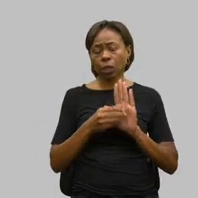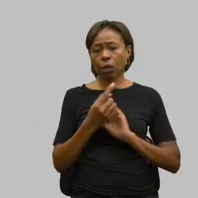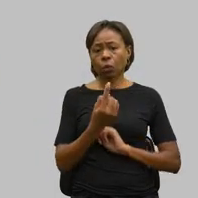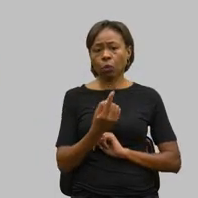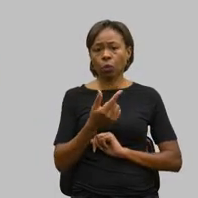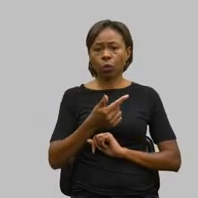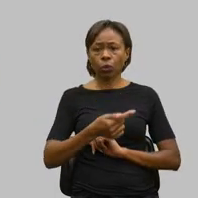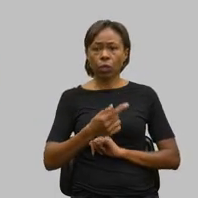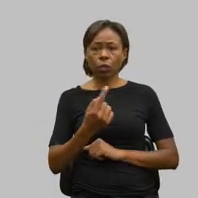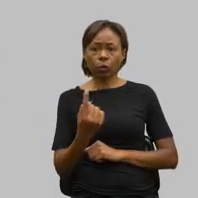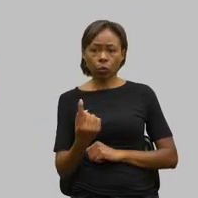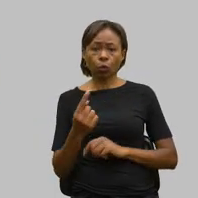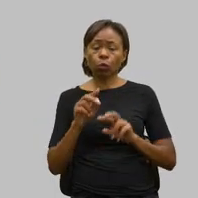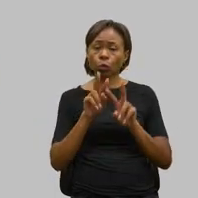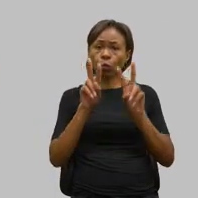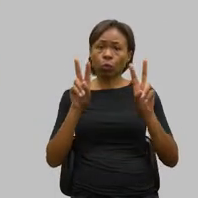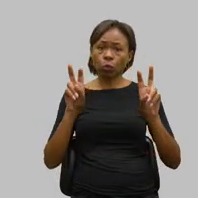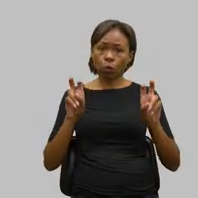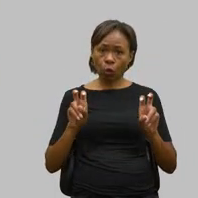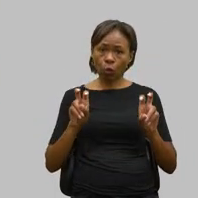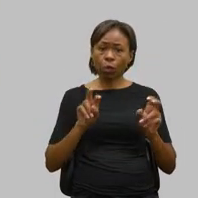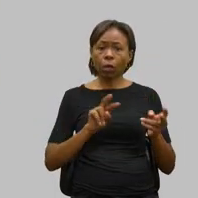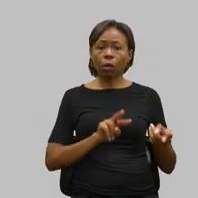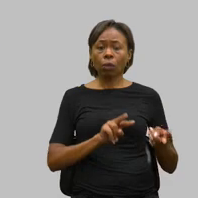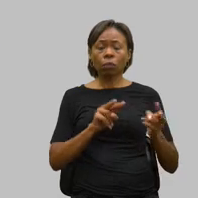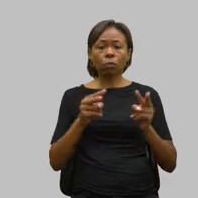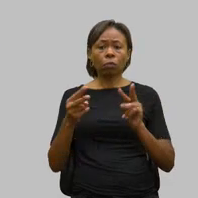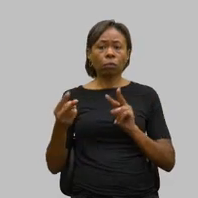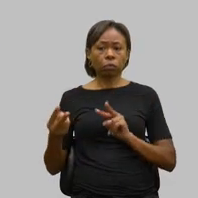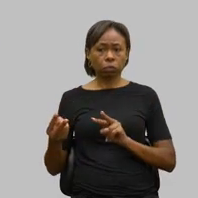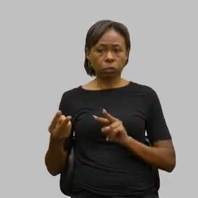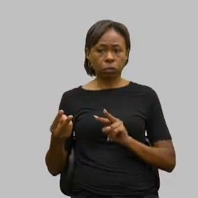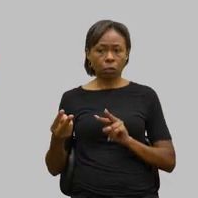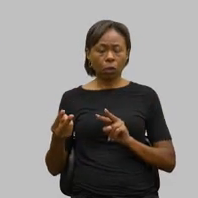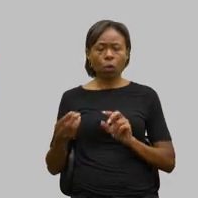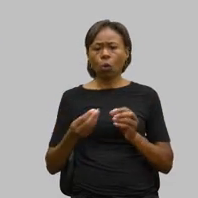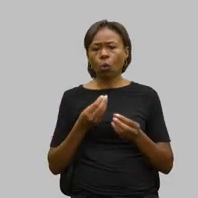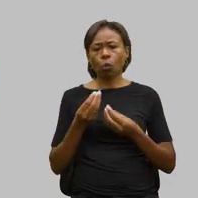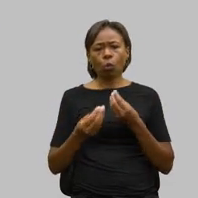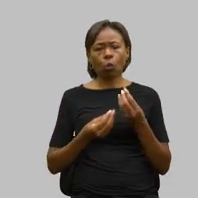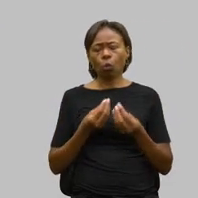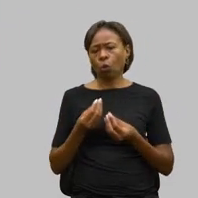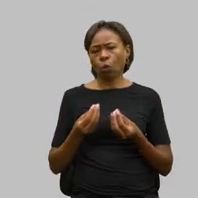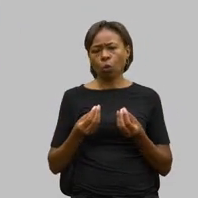dispõe sobre a transposição. Como é que isso está encaminhando?